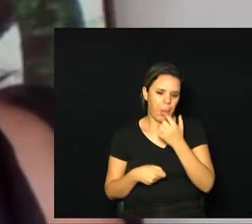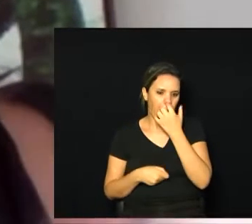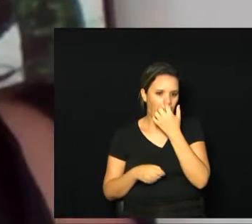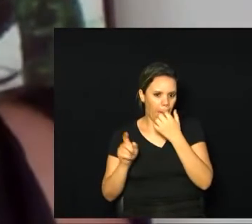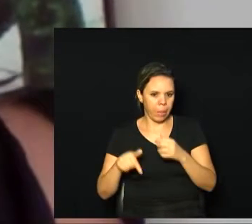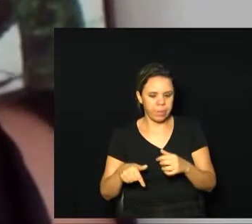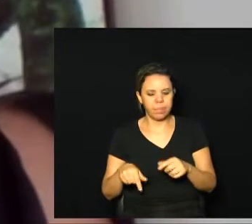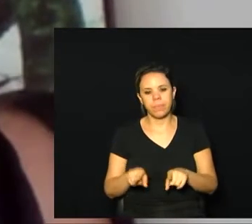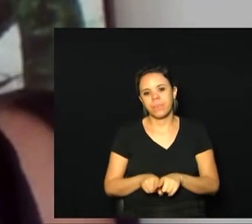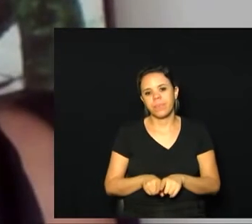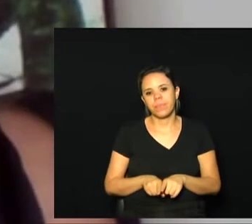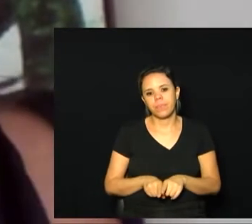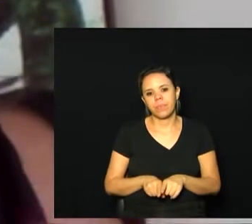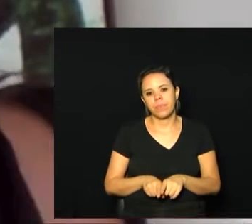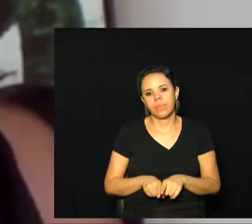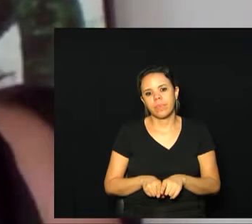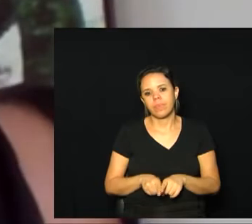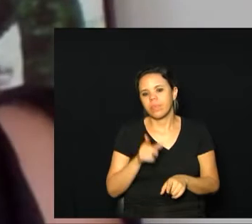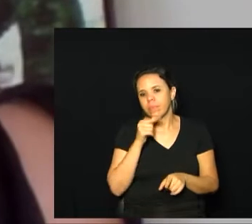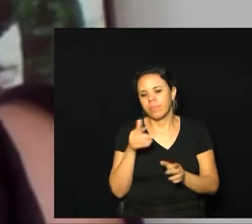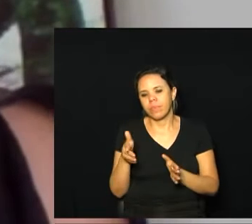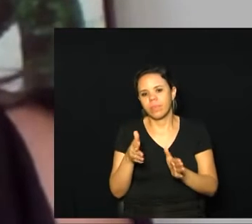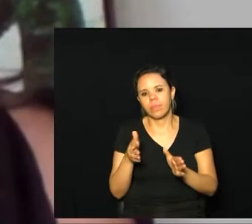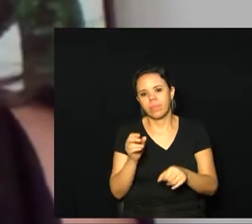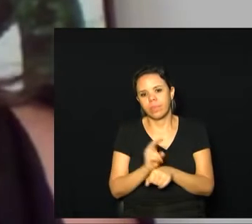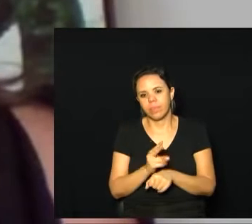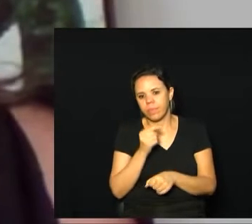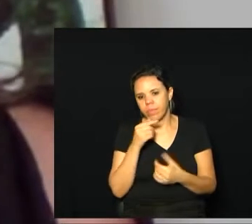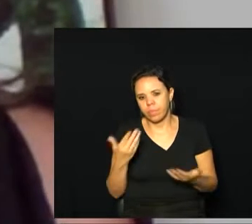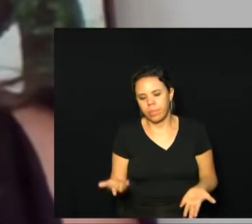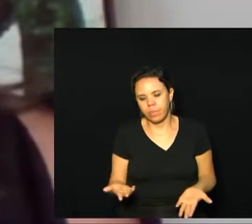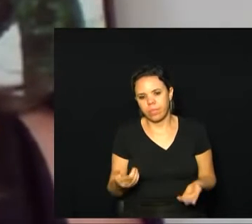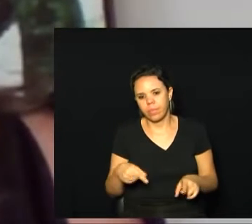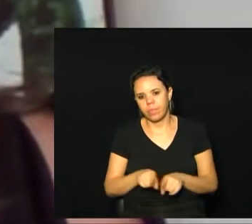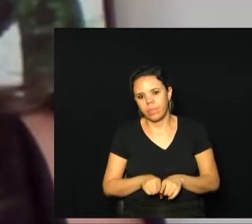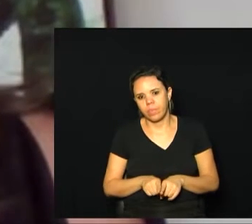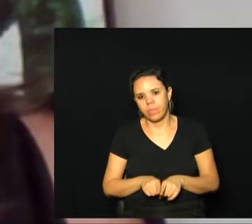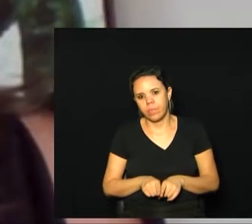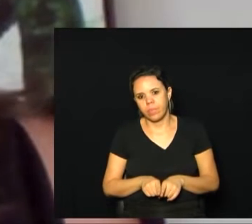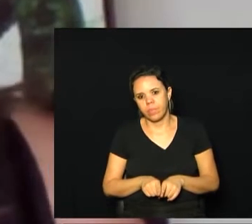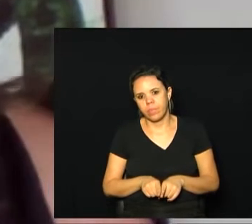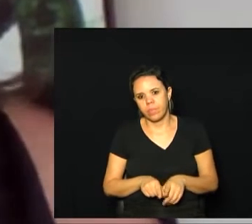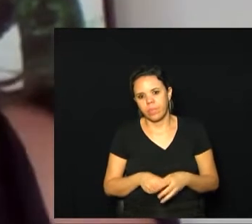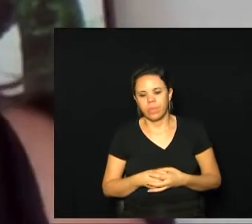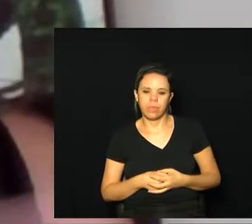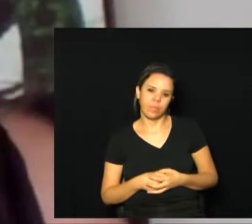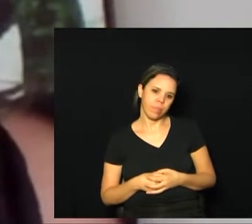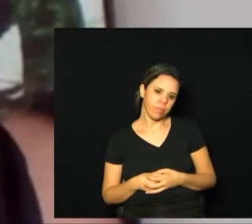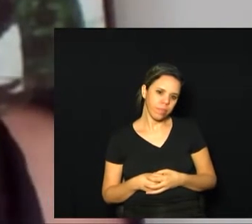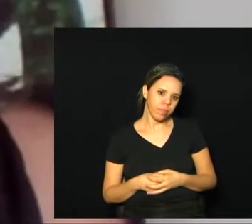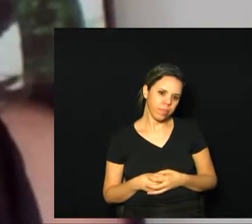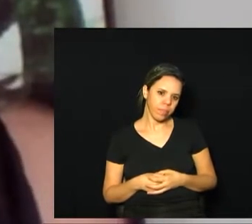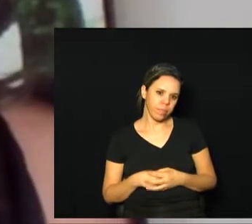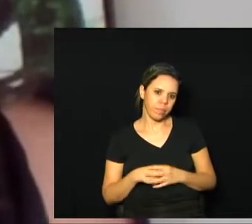é tanto a questão de recursos hídricos, abastecimento de água, quanto também a questão ali atinente